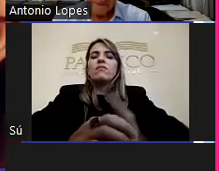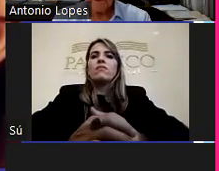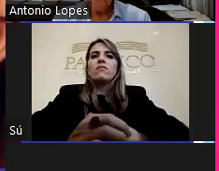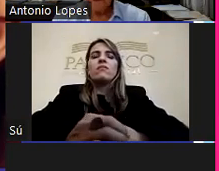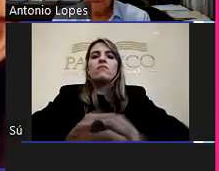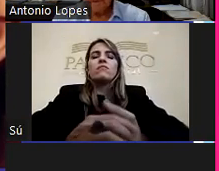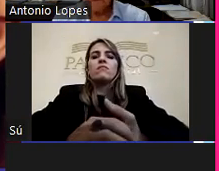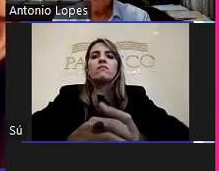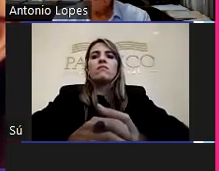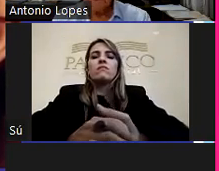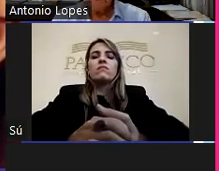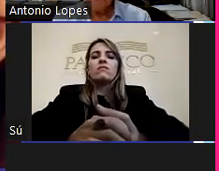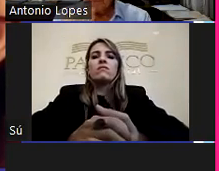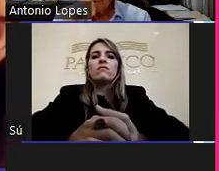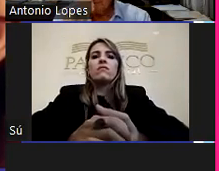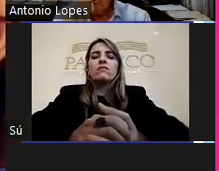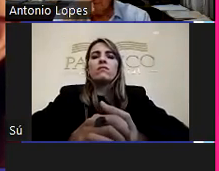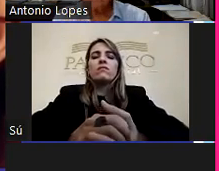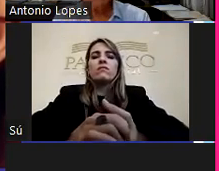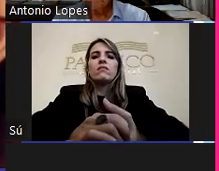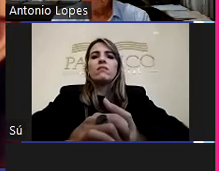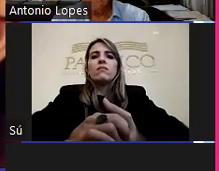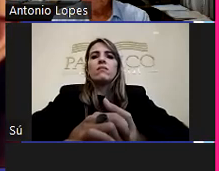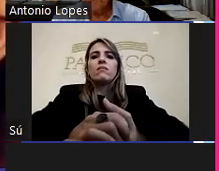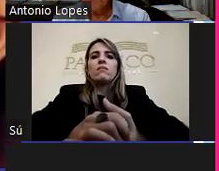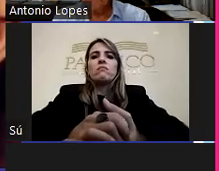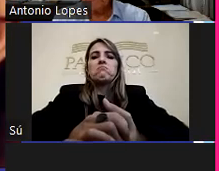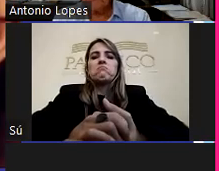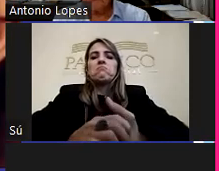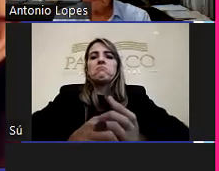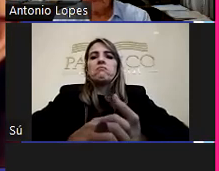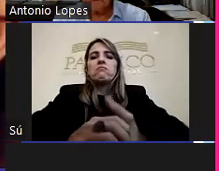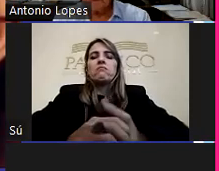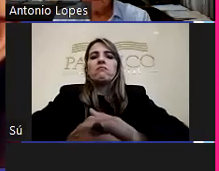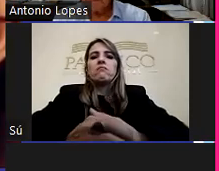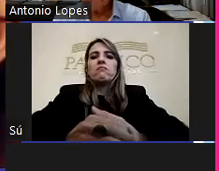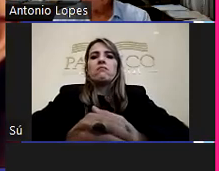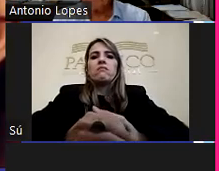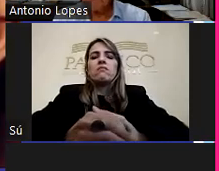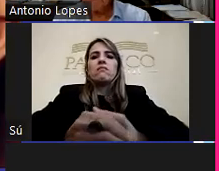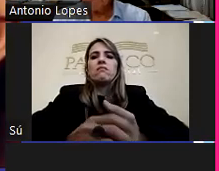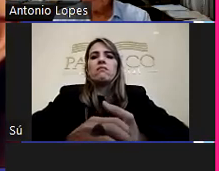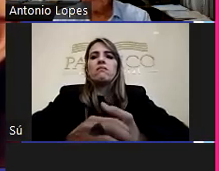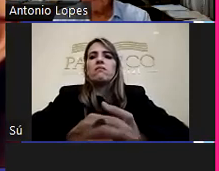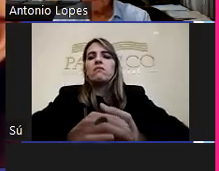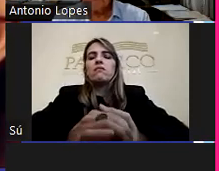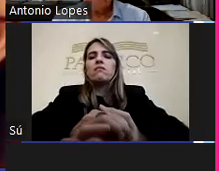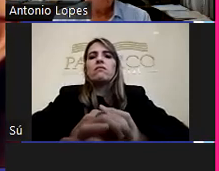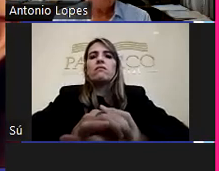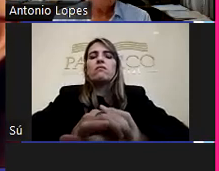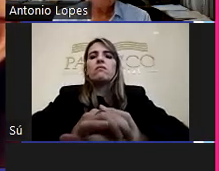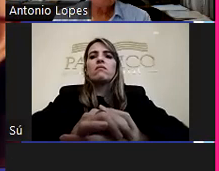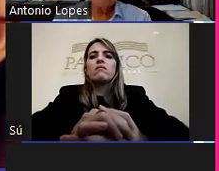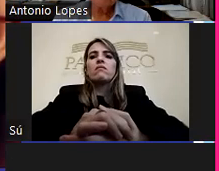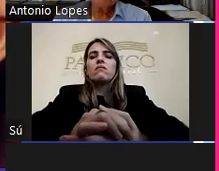32. 32. 32 anos. Uhum. Uhum. Que manifestação forte, não? Sim, mas aí